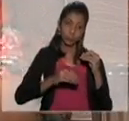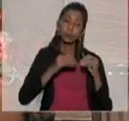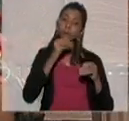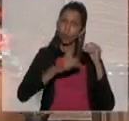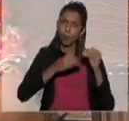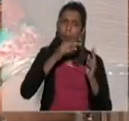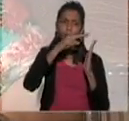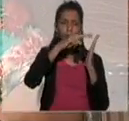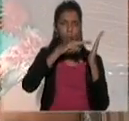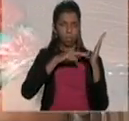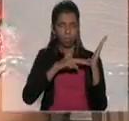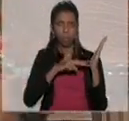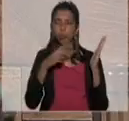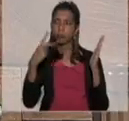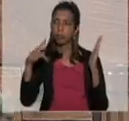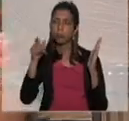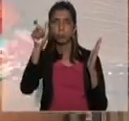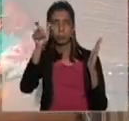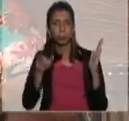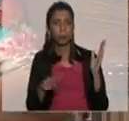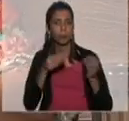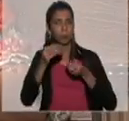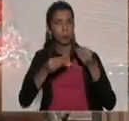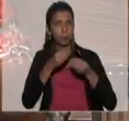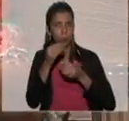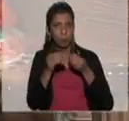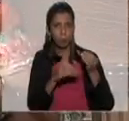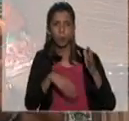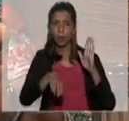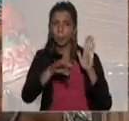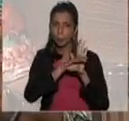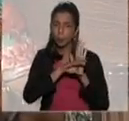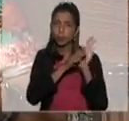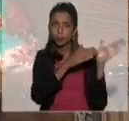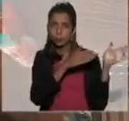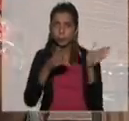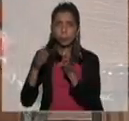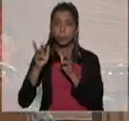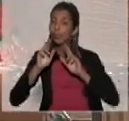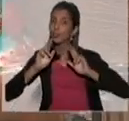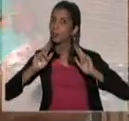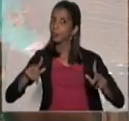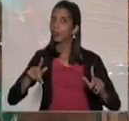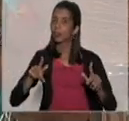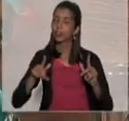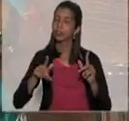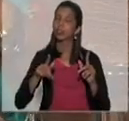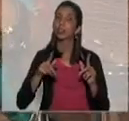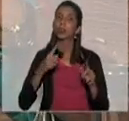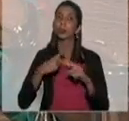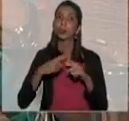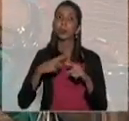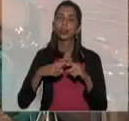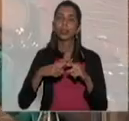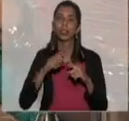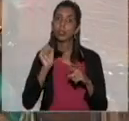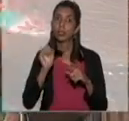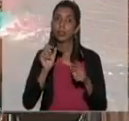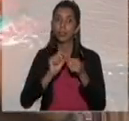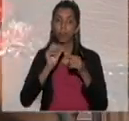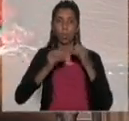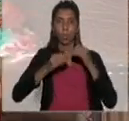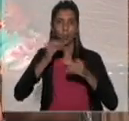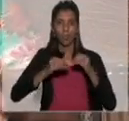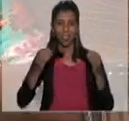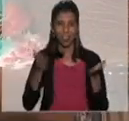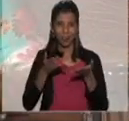novela Você tá lendo o teu personagem Você tá lendo Aquela aquele Capítulo mas é diferente é uma coisa mais eh se você tá